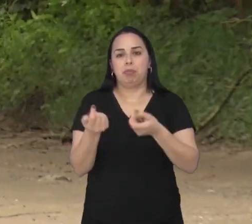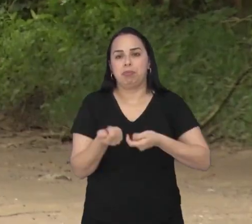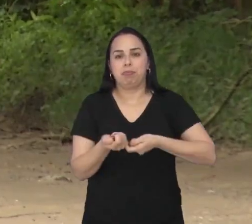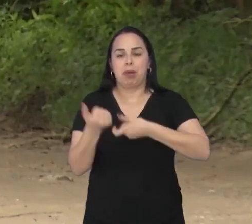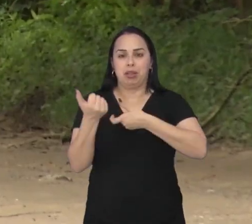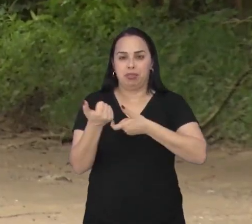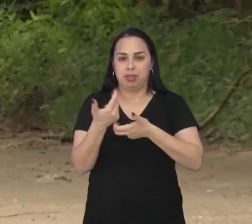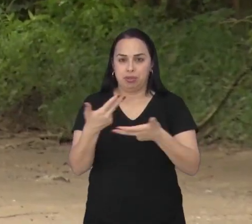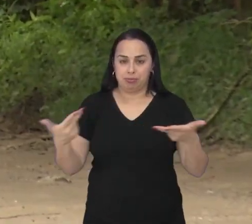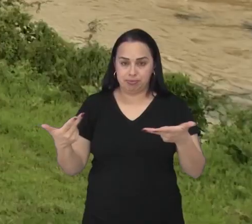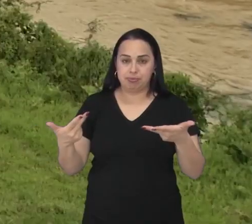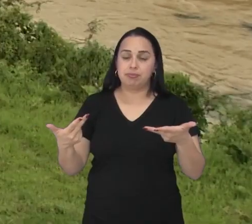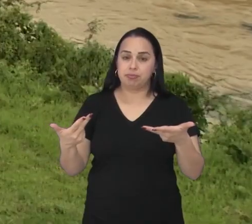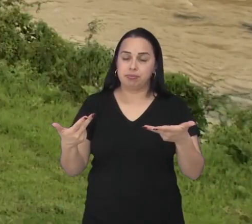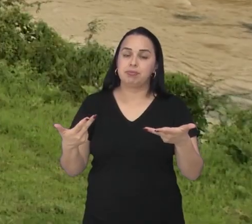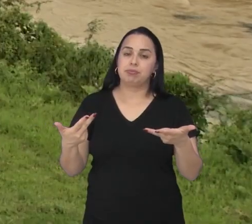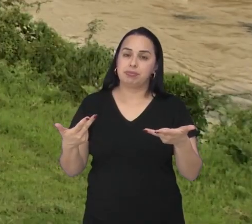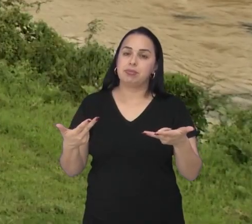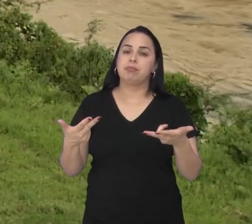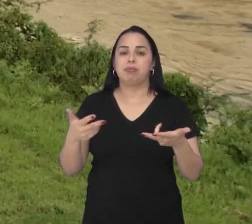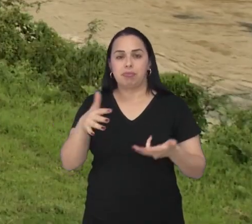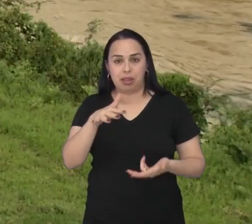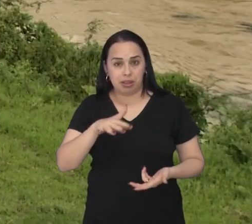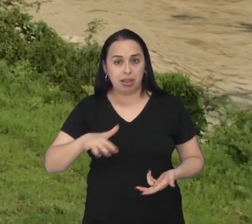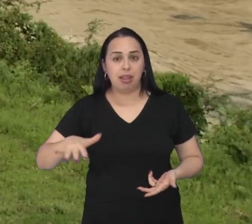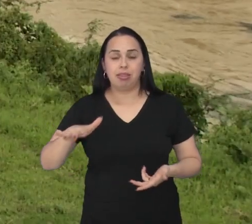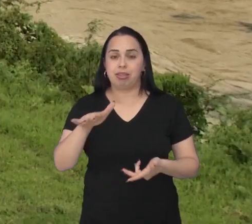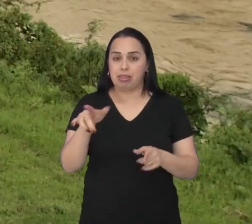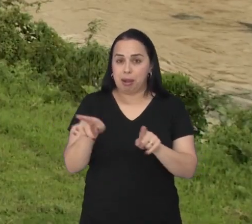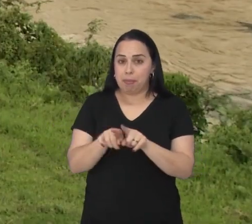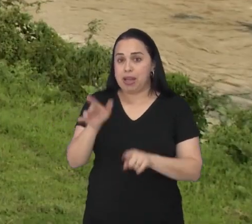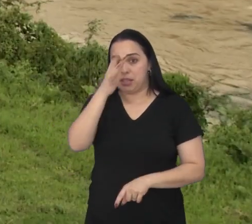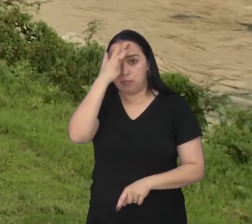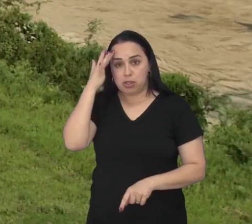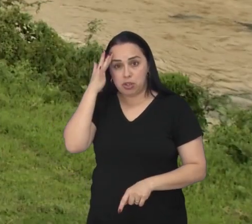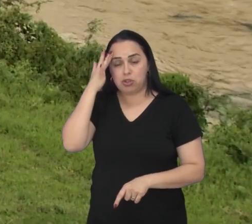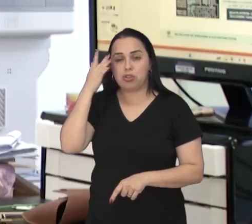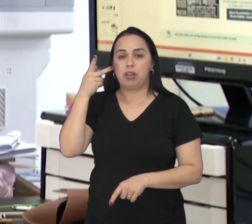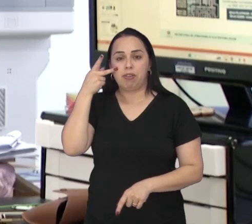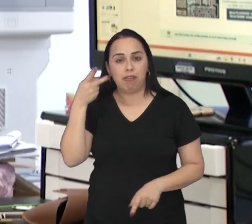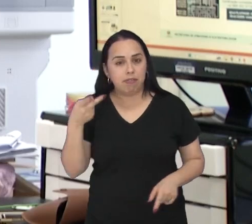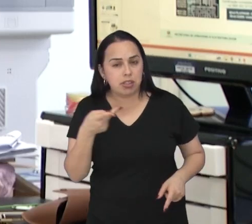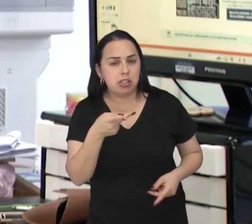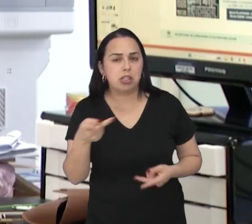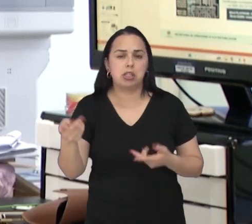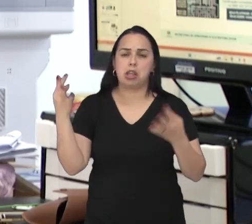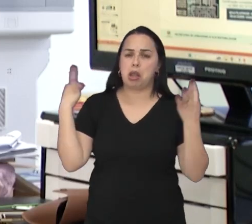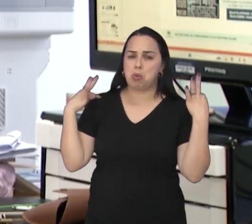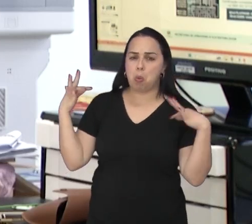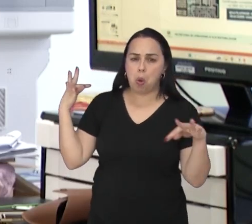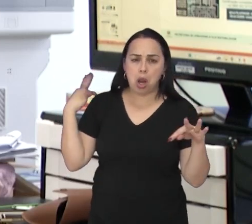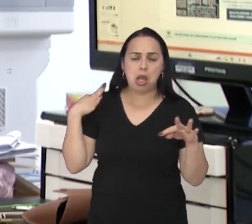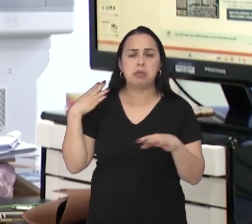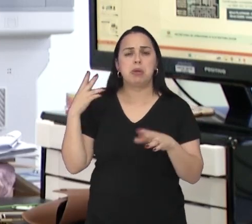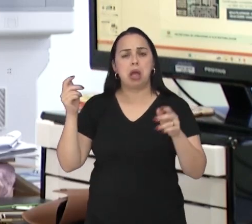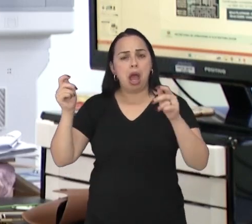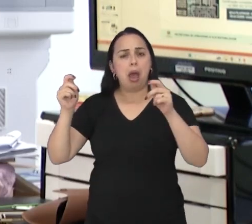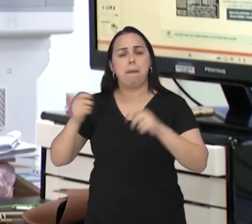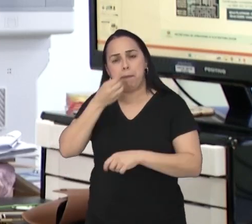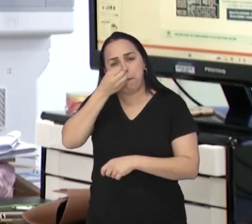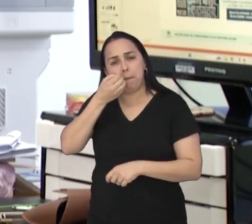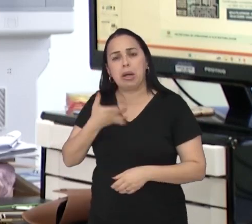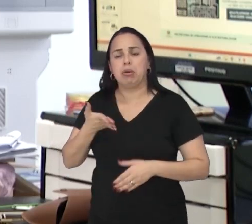esse serviço para os proprietários, para também os usuários, visitantes, turismo, enfim, todos